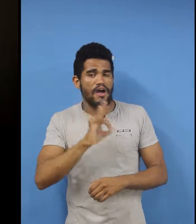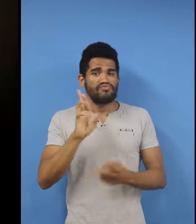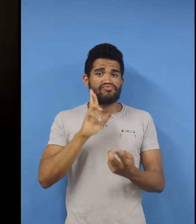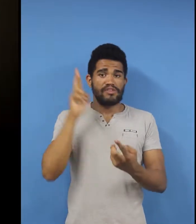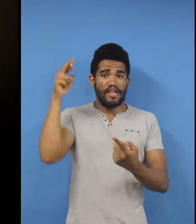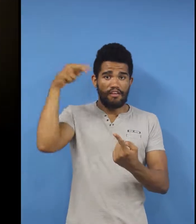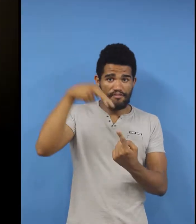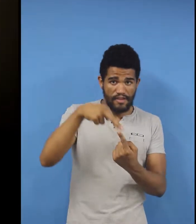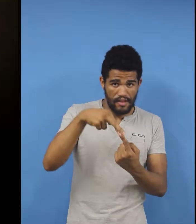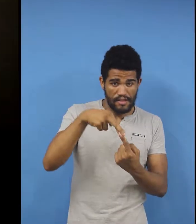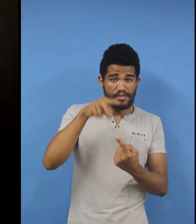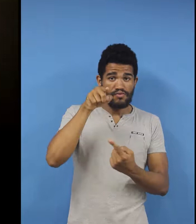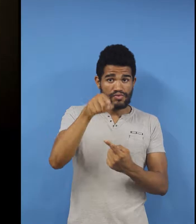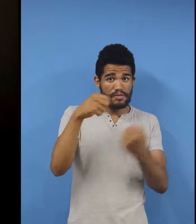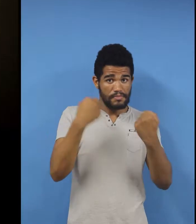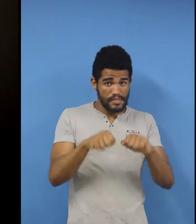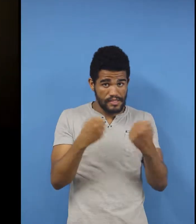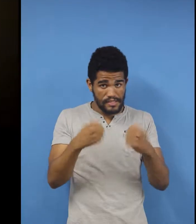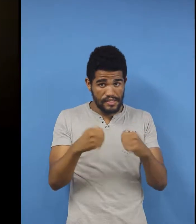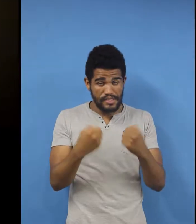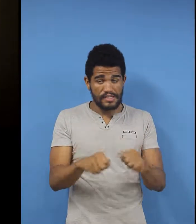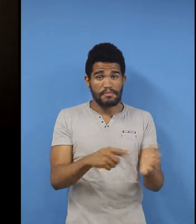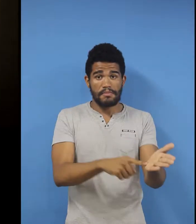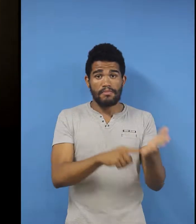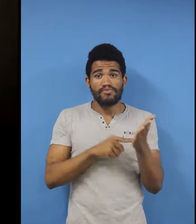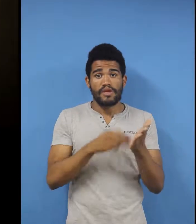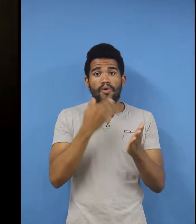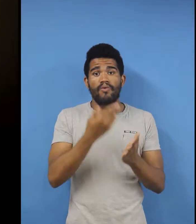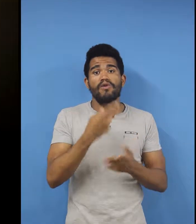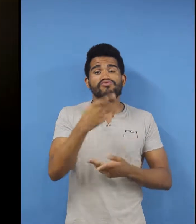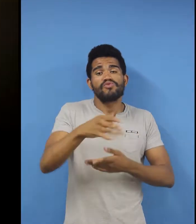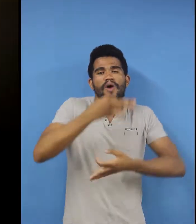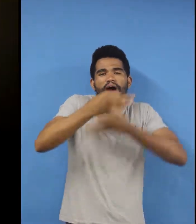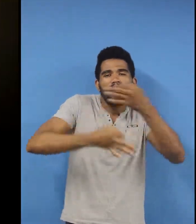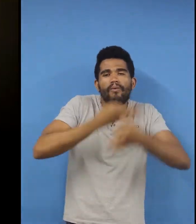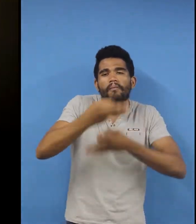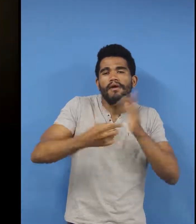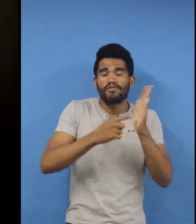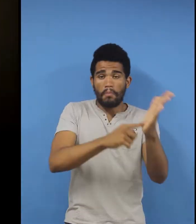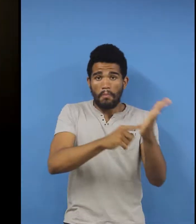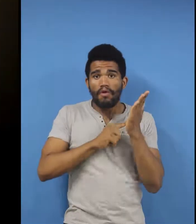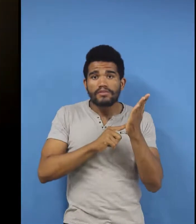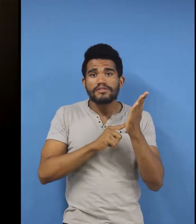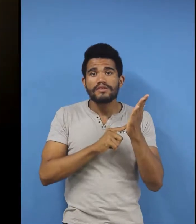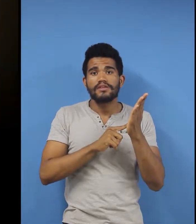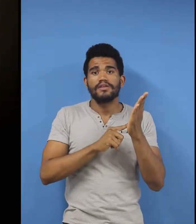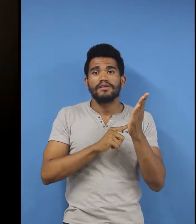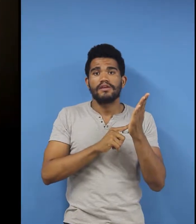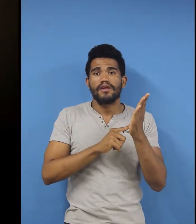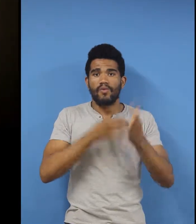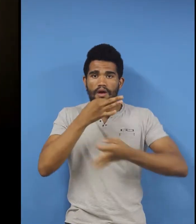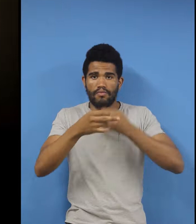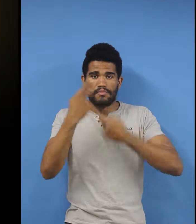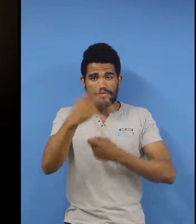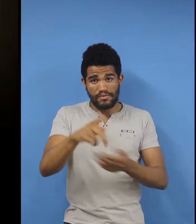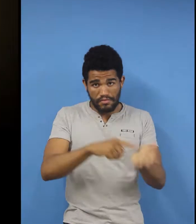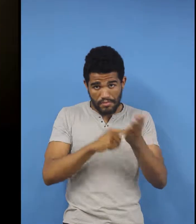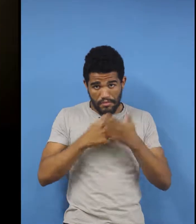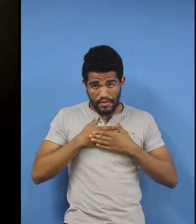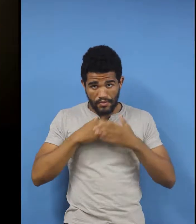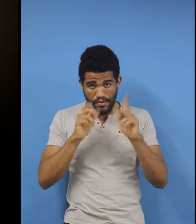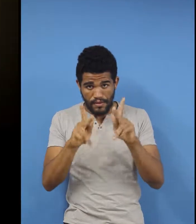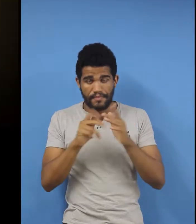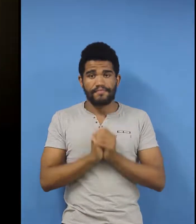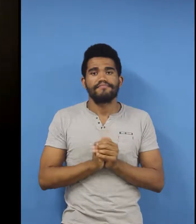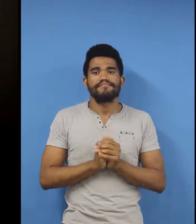referência. Desenvolva o seu texto assim. Mostre o argumento para mim. Mostre o argumento